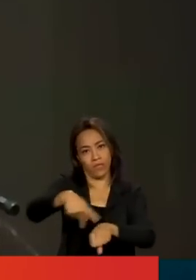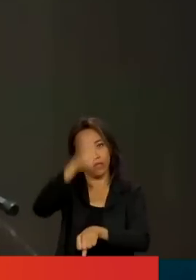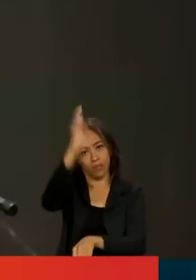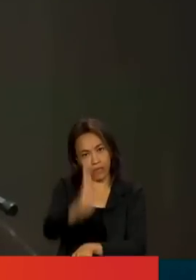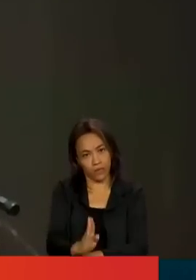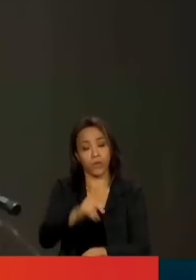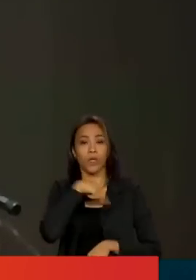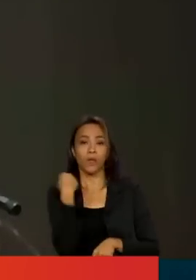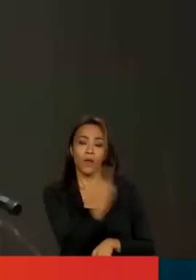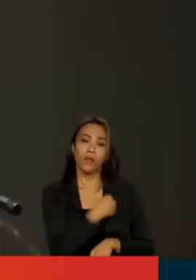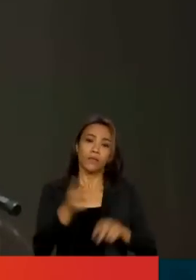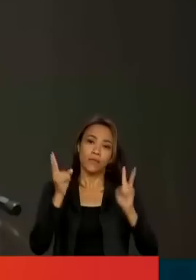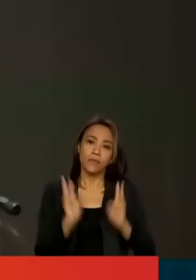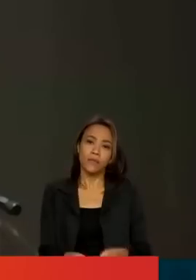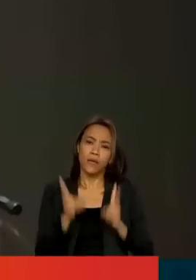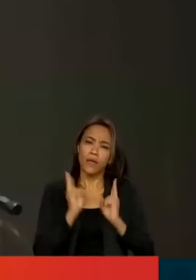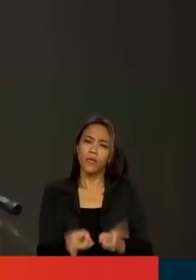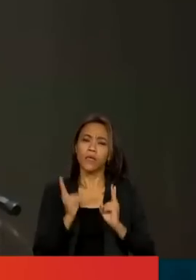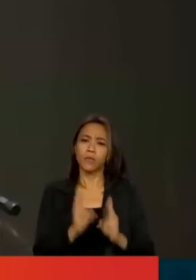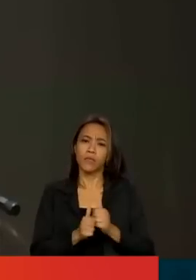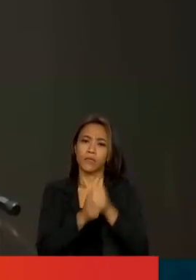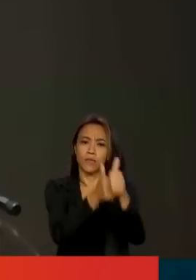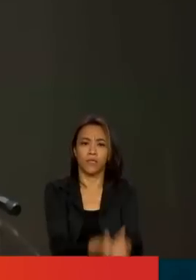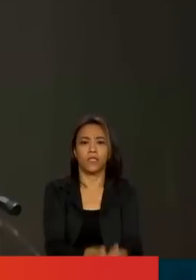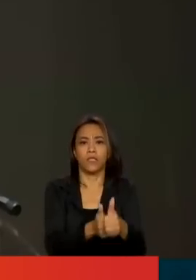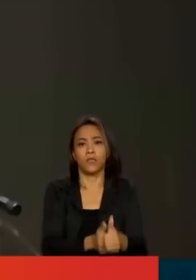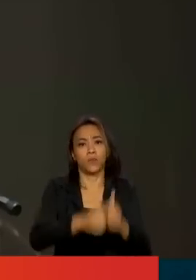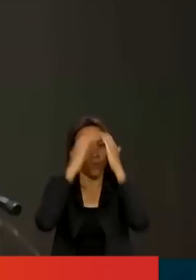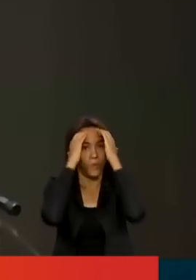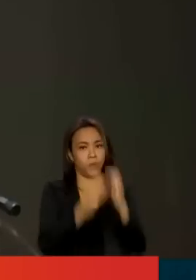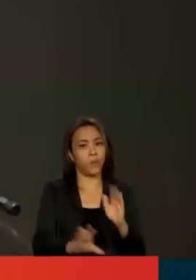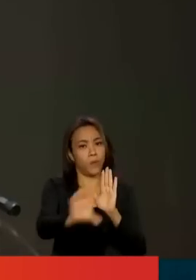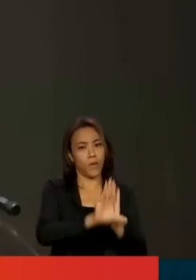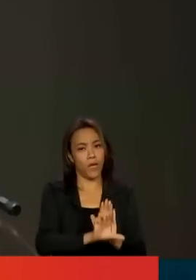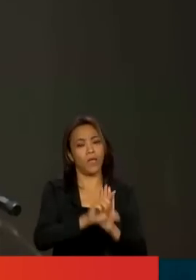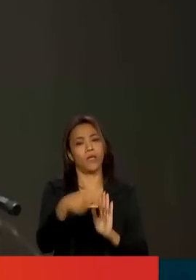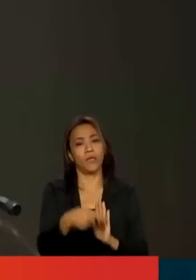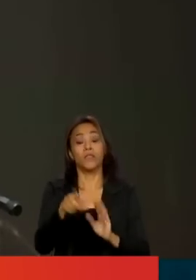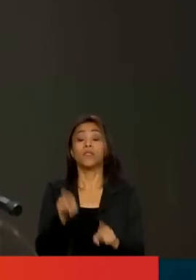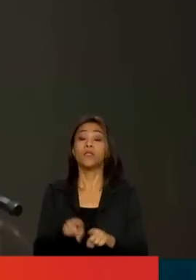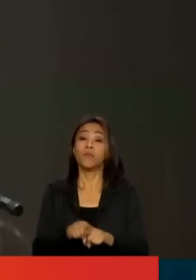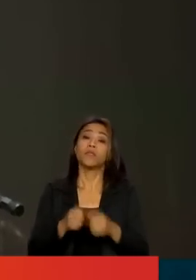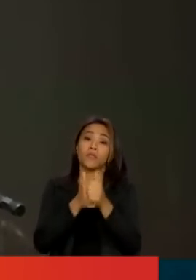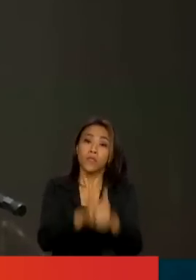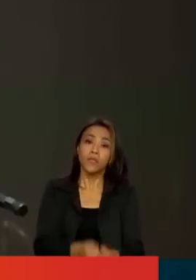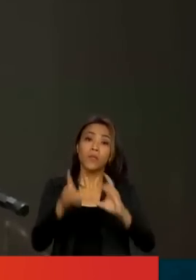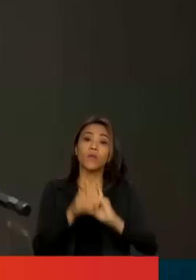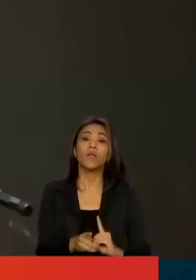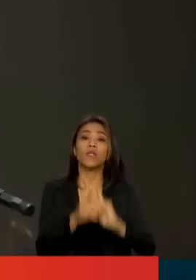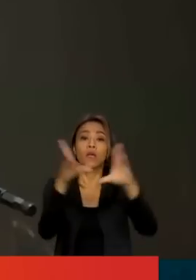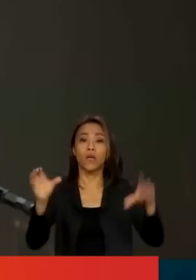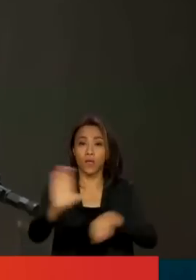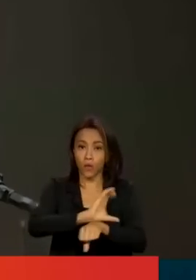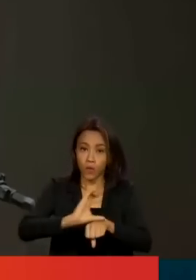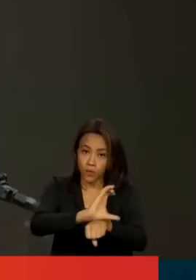será sempre pautada pelo estrito cumprimento da lei e pelos princípios do Estado democrático de direito esse será